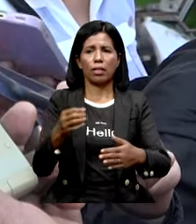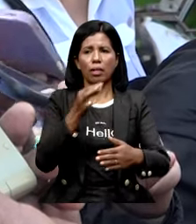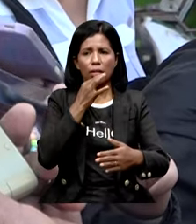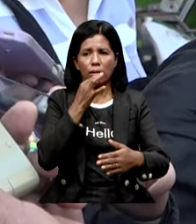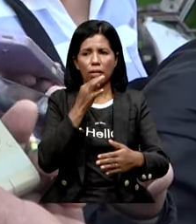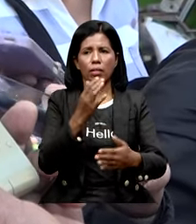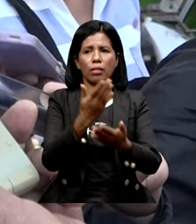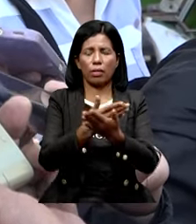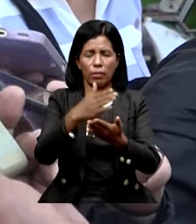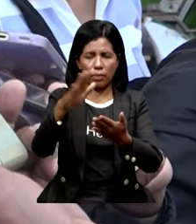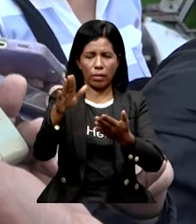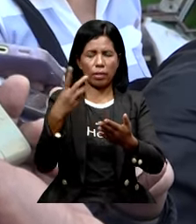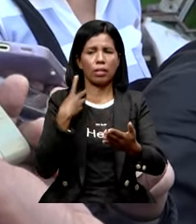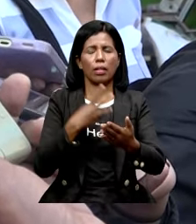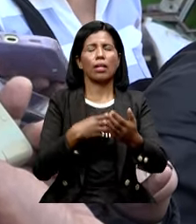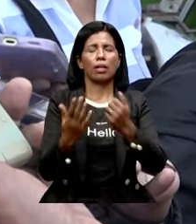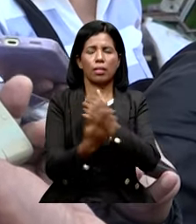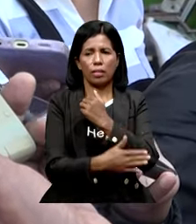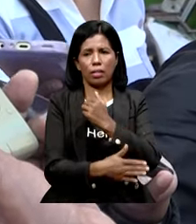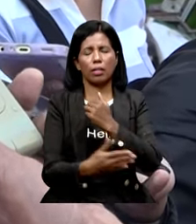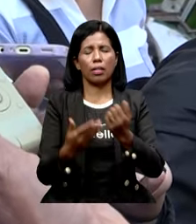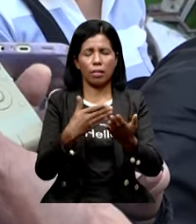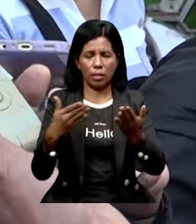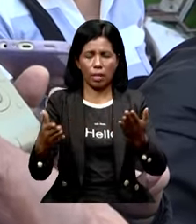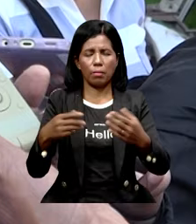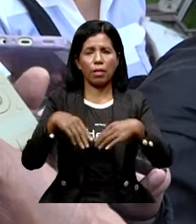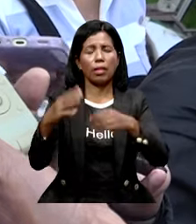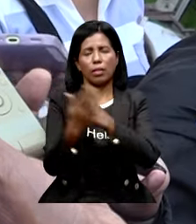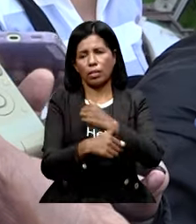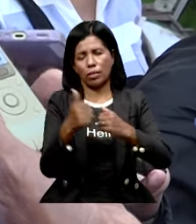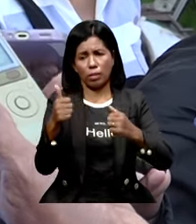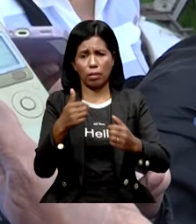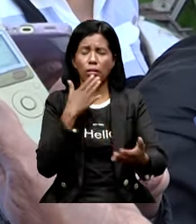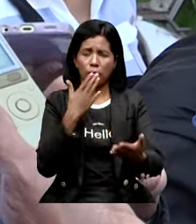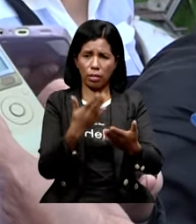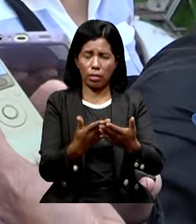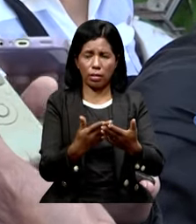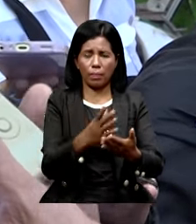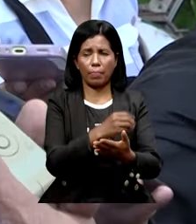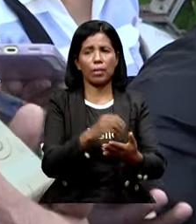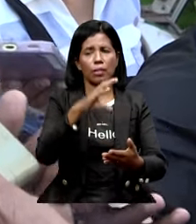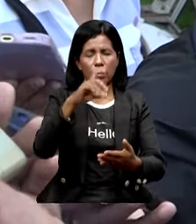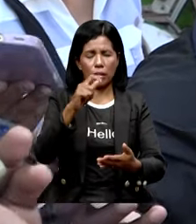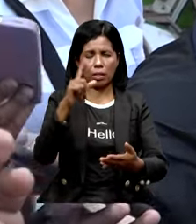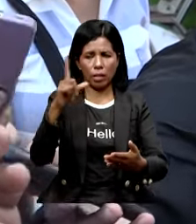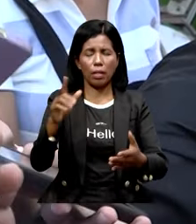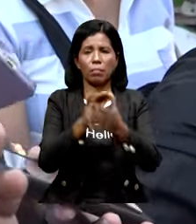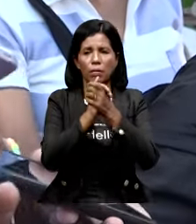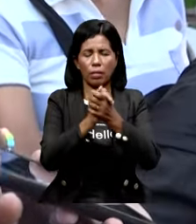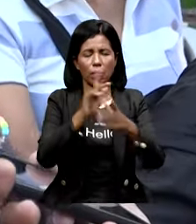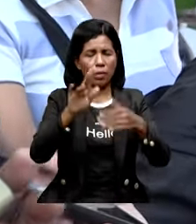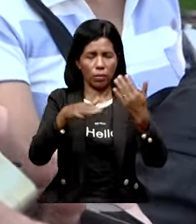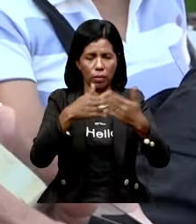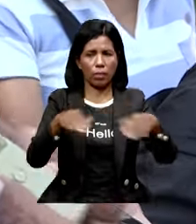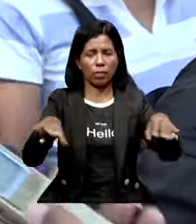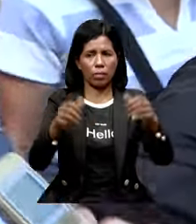bela fine tenia produtor asik bai rice lu. Ida ne bahau sukses ida parabéns bai asese itel. E parabéns mos bai e mo hotu ne servisu